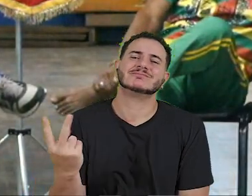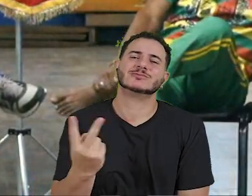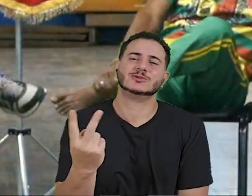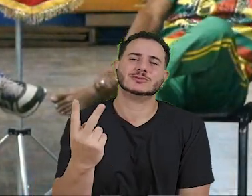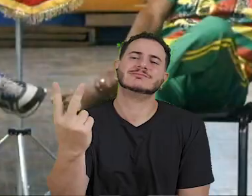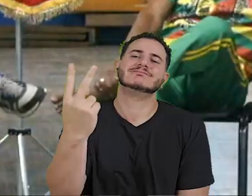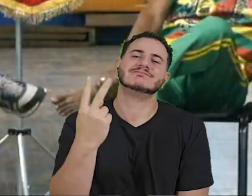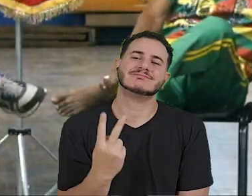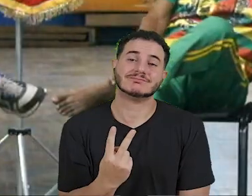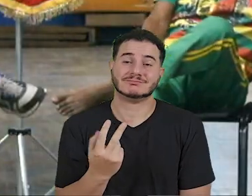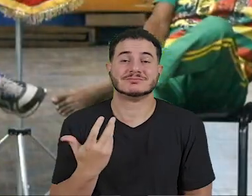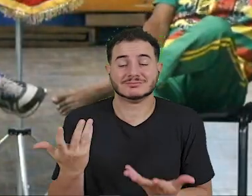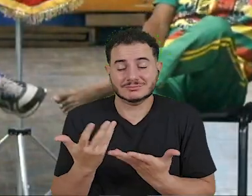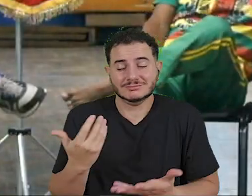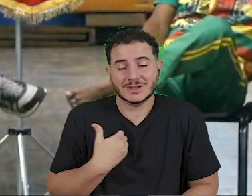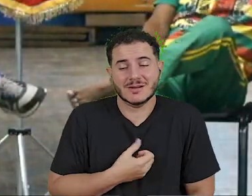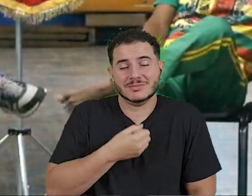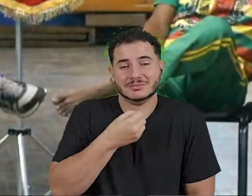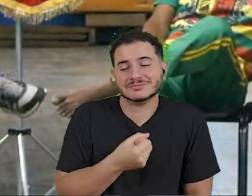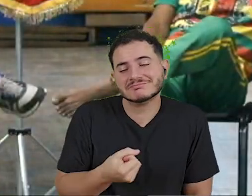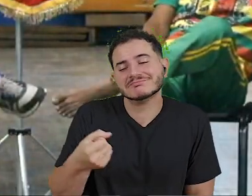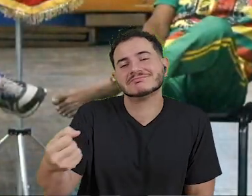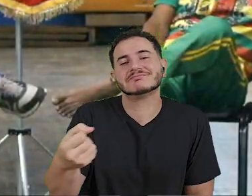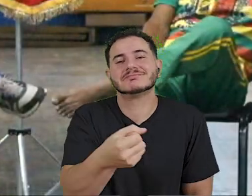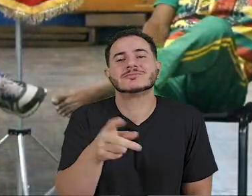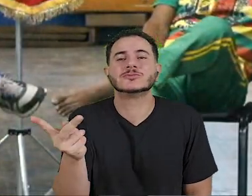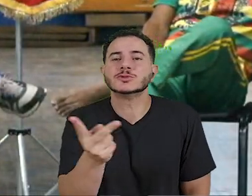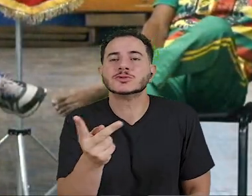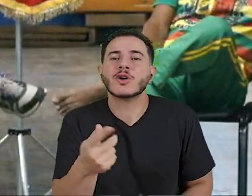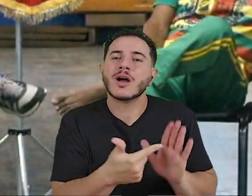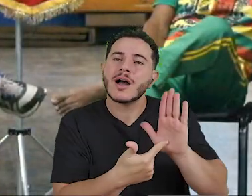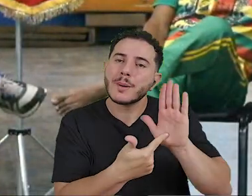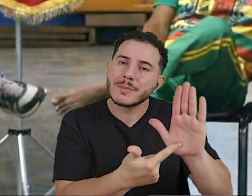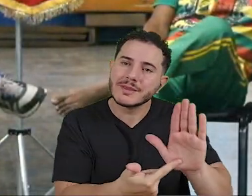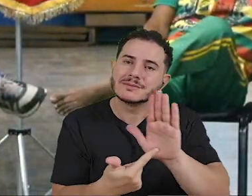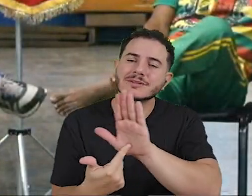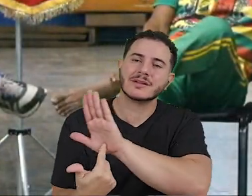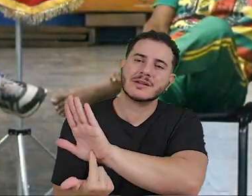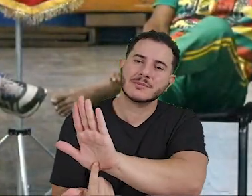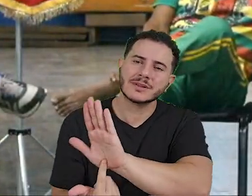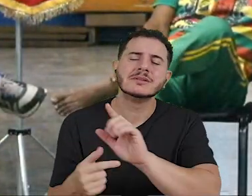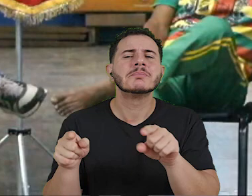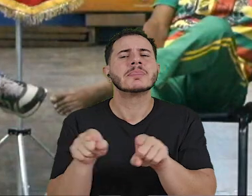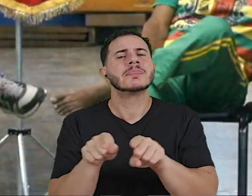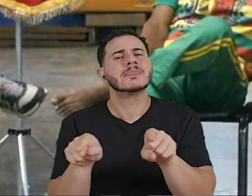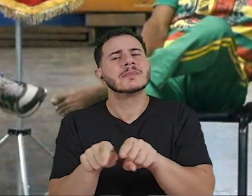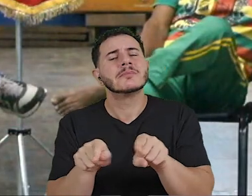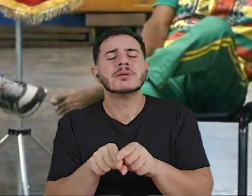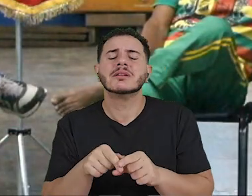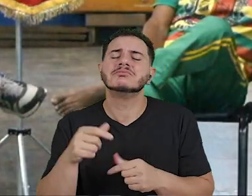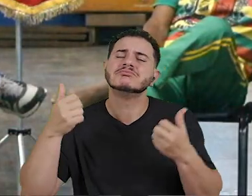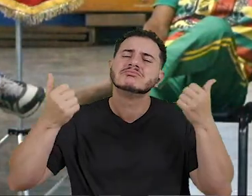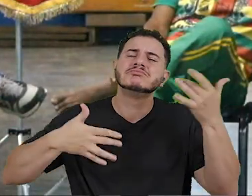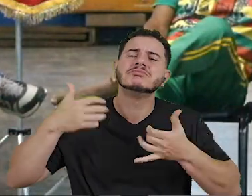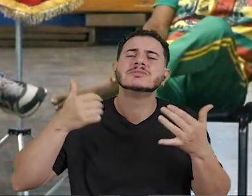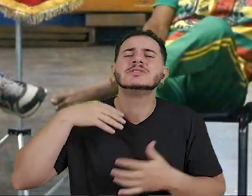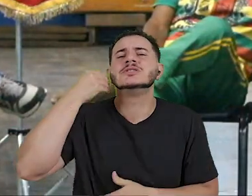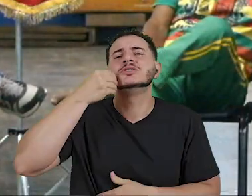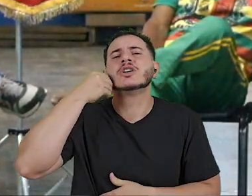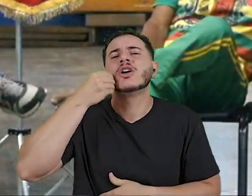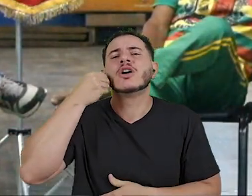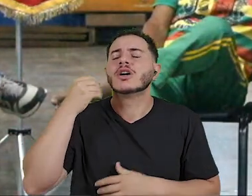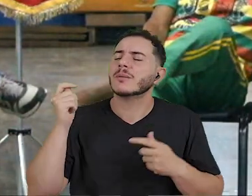eu vou passar a palavra para vocês se apresentarem e falarem um pouquinho da experiência aí na trajetória do